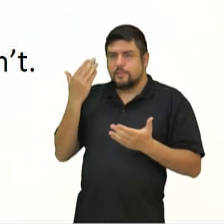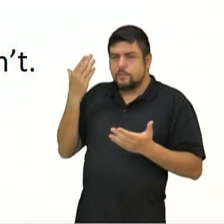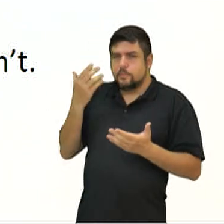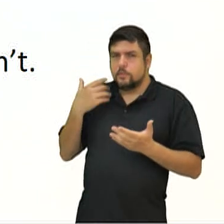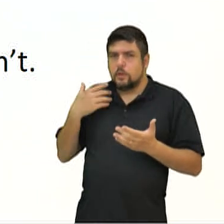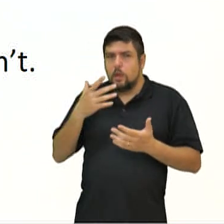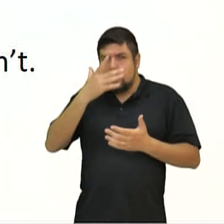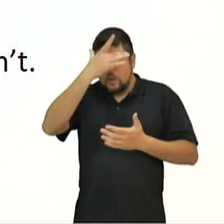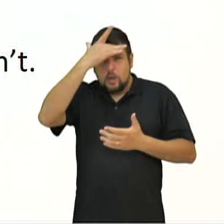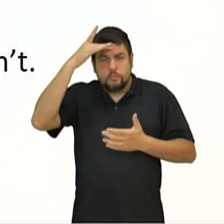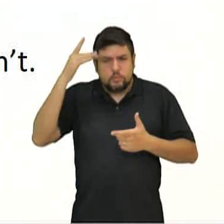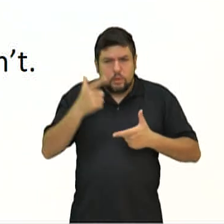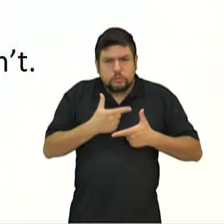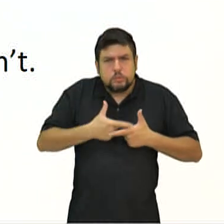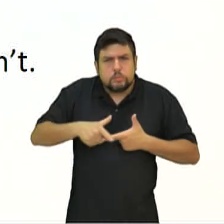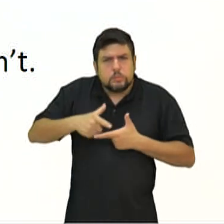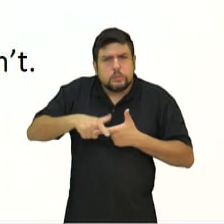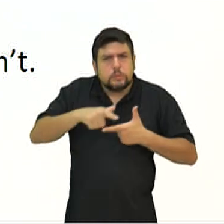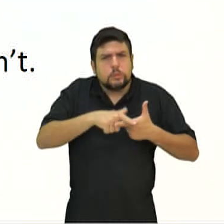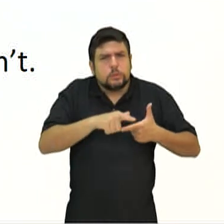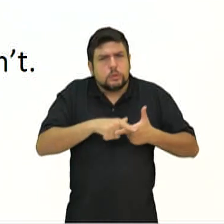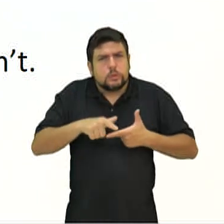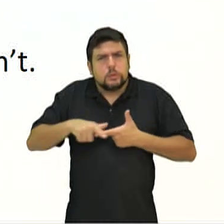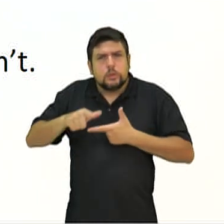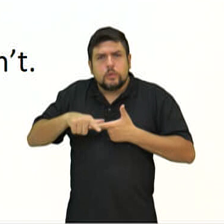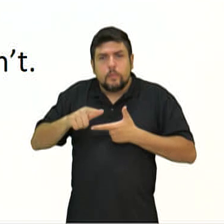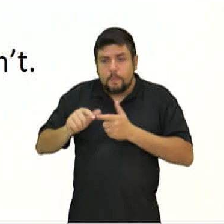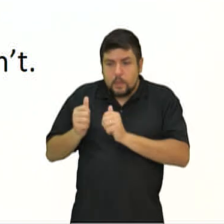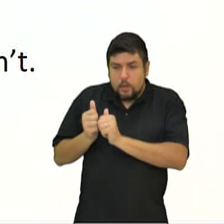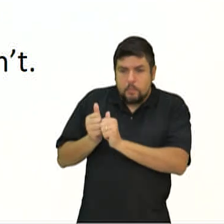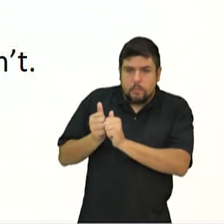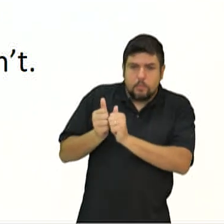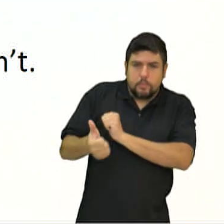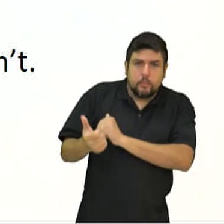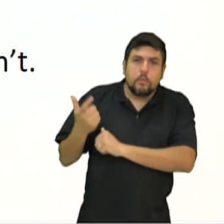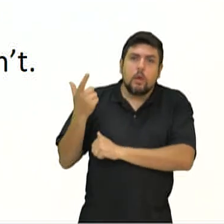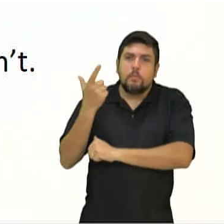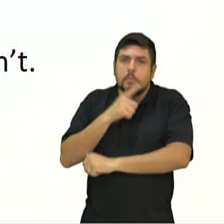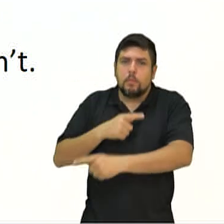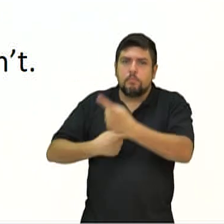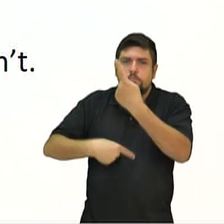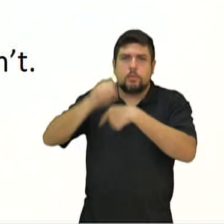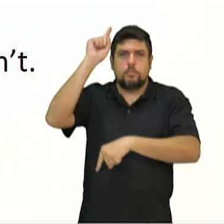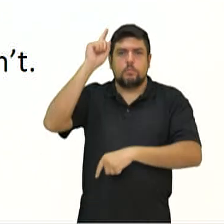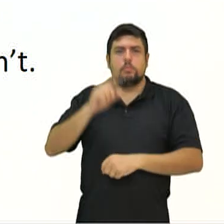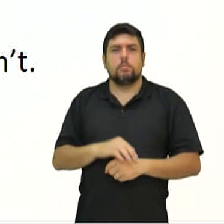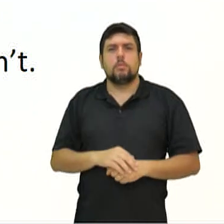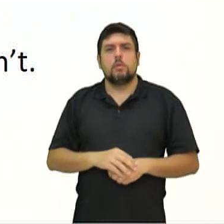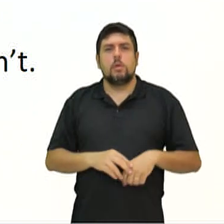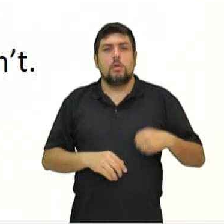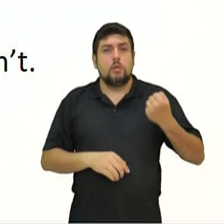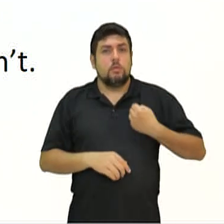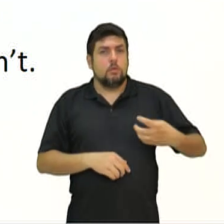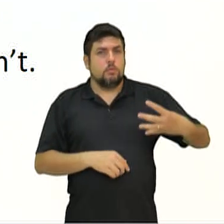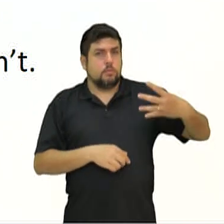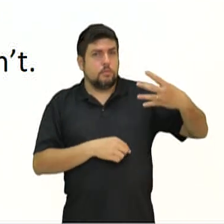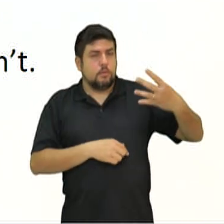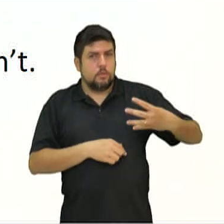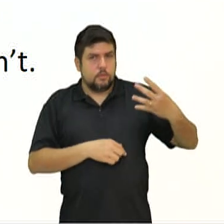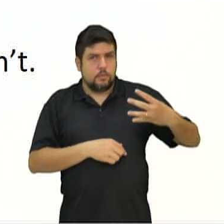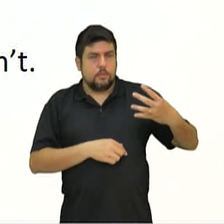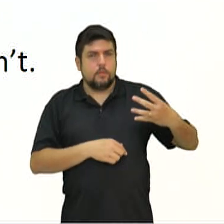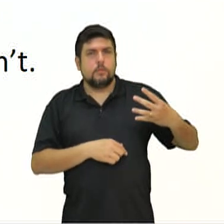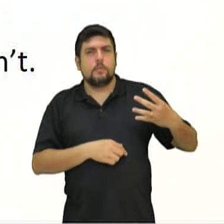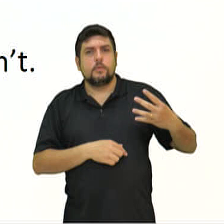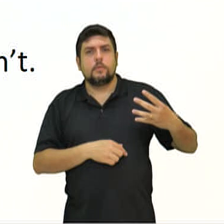série de situações na vida delas através do esporte. Pensa aí. E a número 4, read